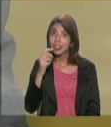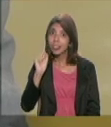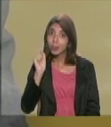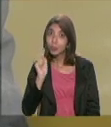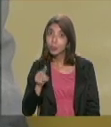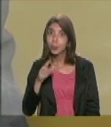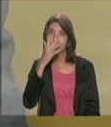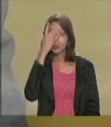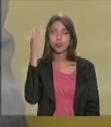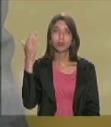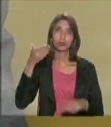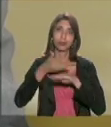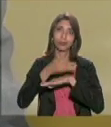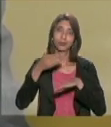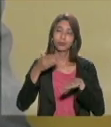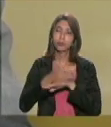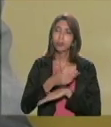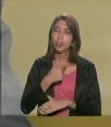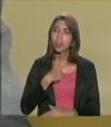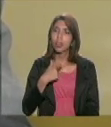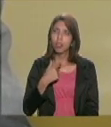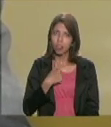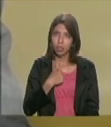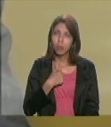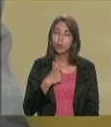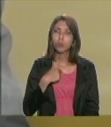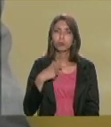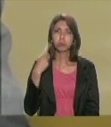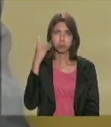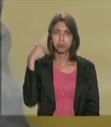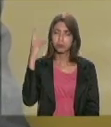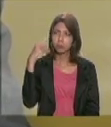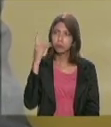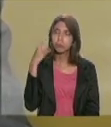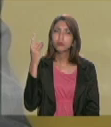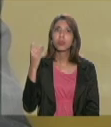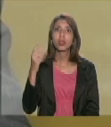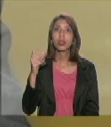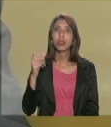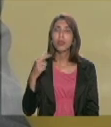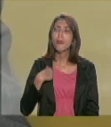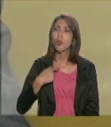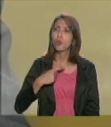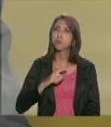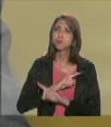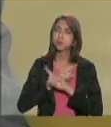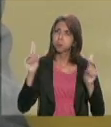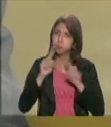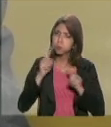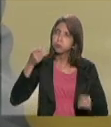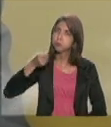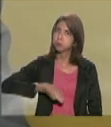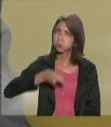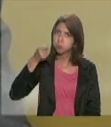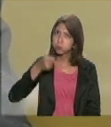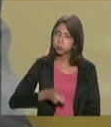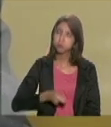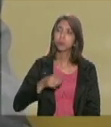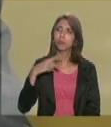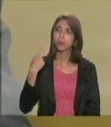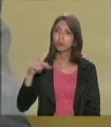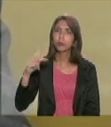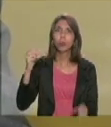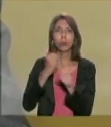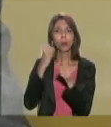178 mil pessoas no Maracanã. Eu, como parlamentar, eu fiz duras críticas